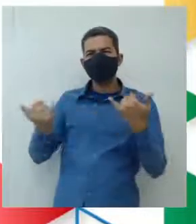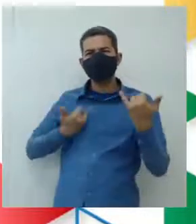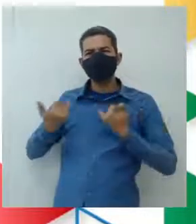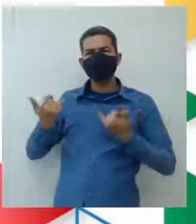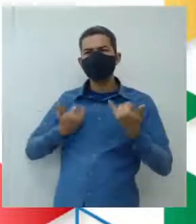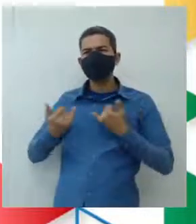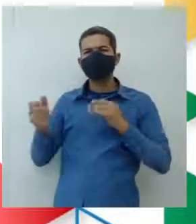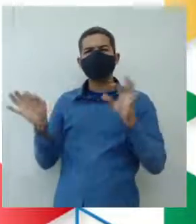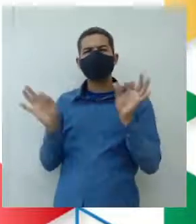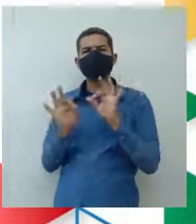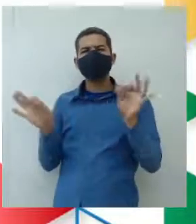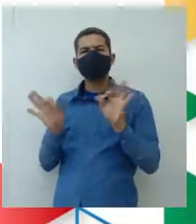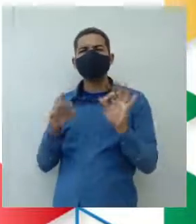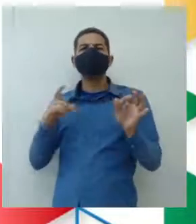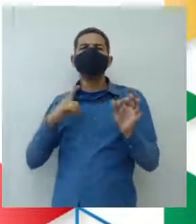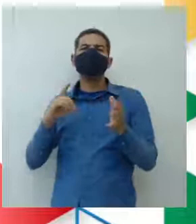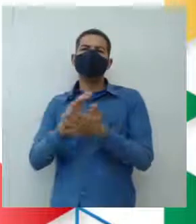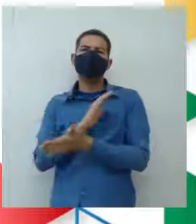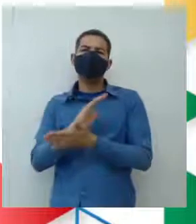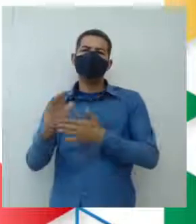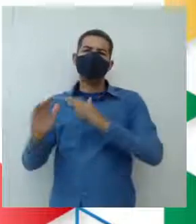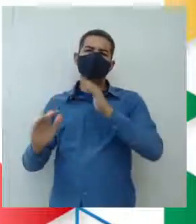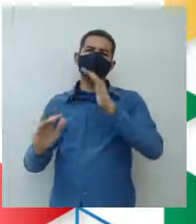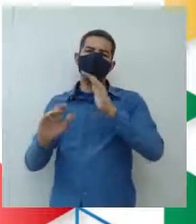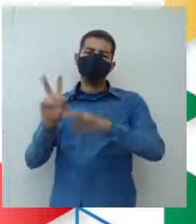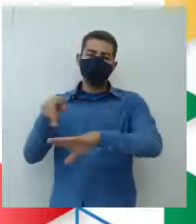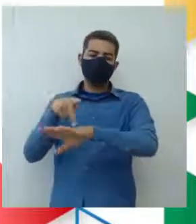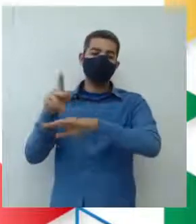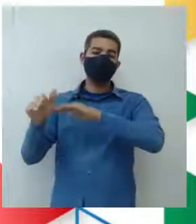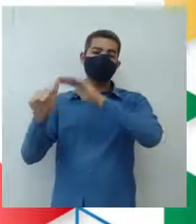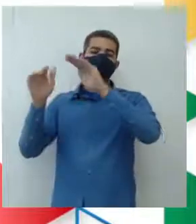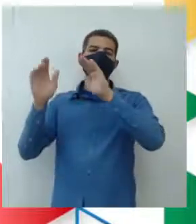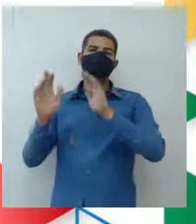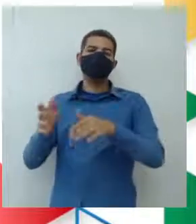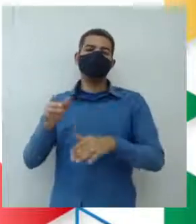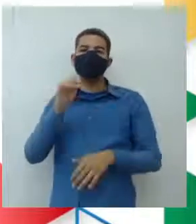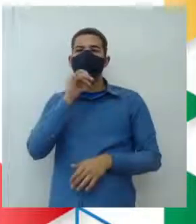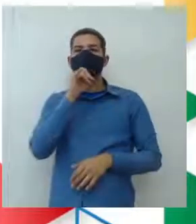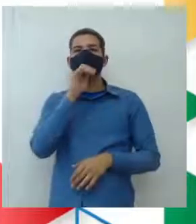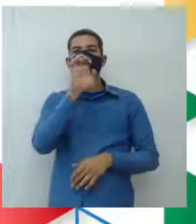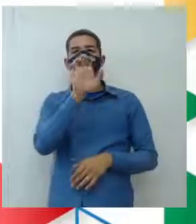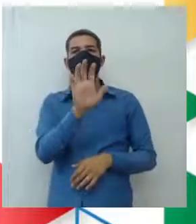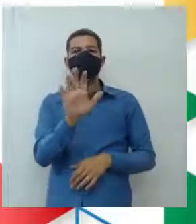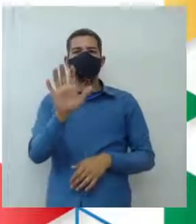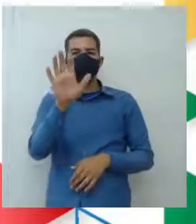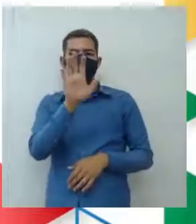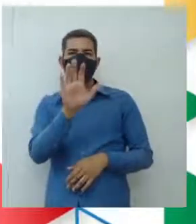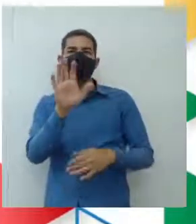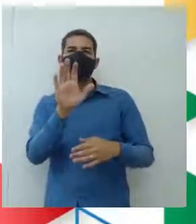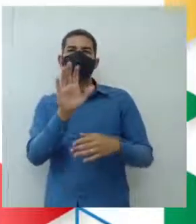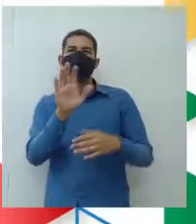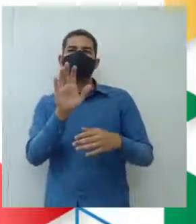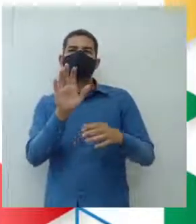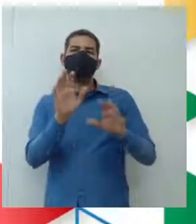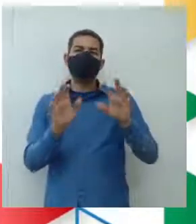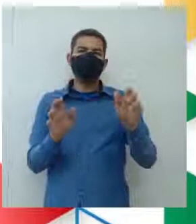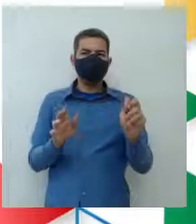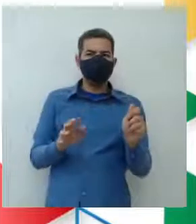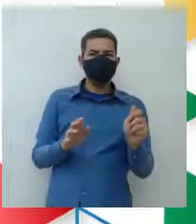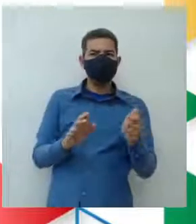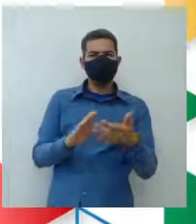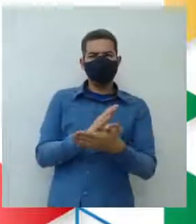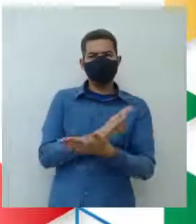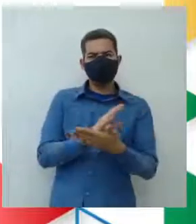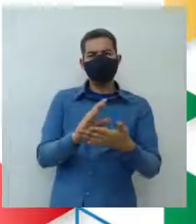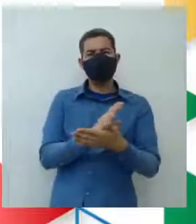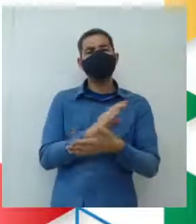os países mais desenvolvidos, onde a gente vai encontrar aí a Europa, alguma parte da África e os